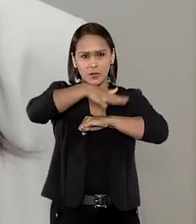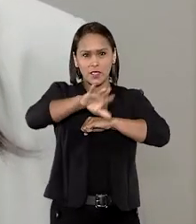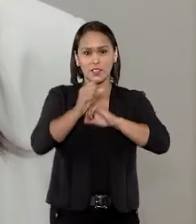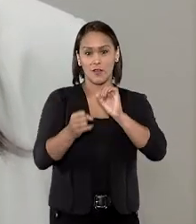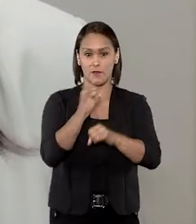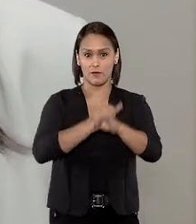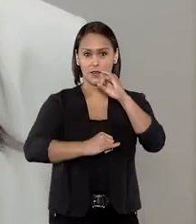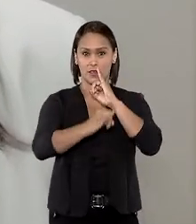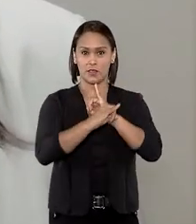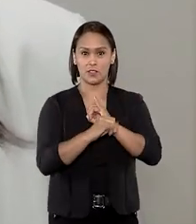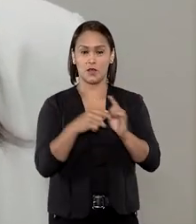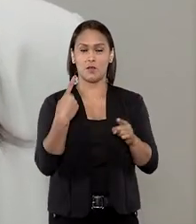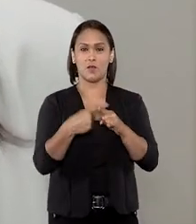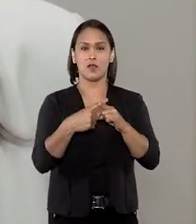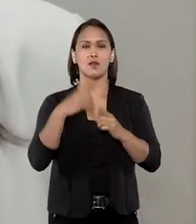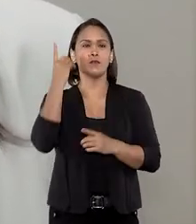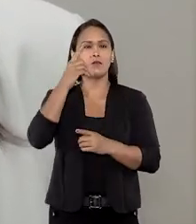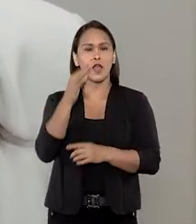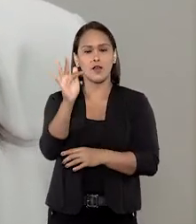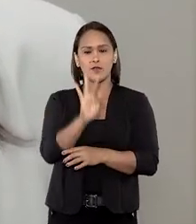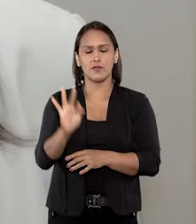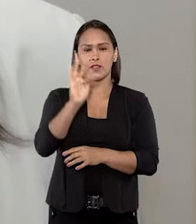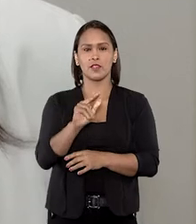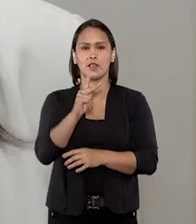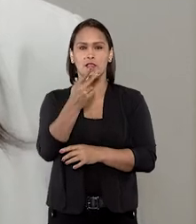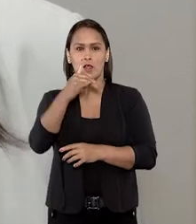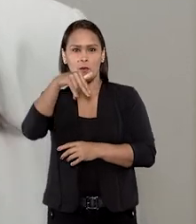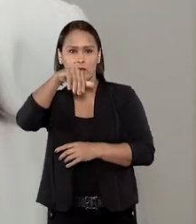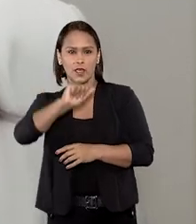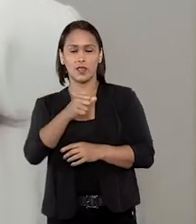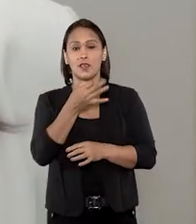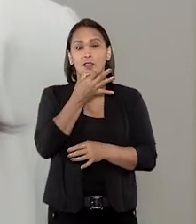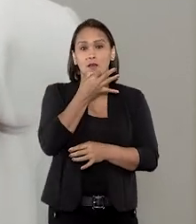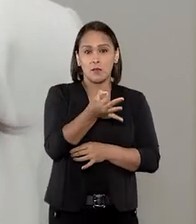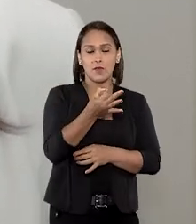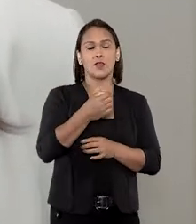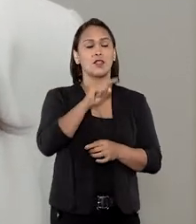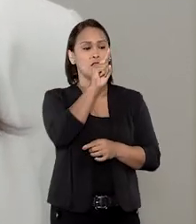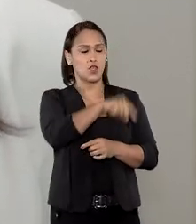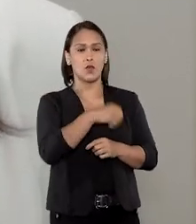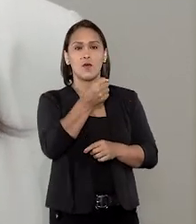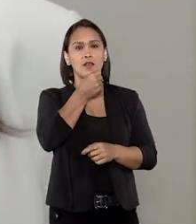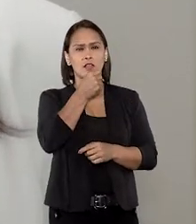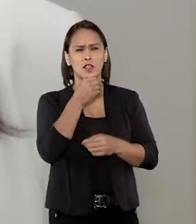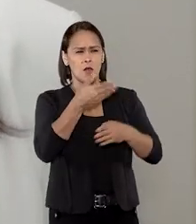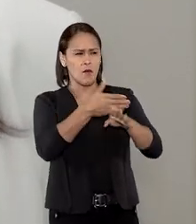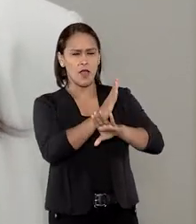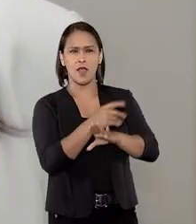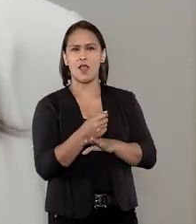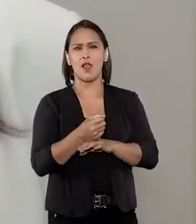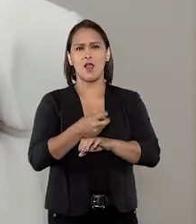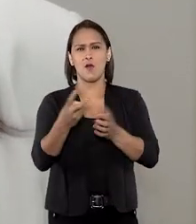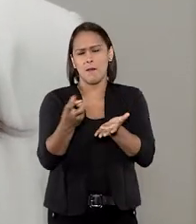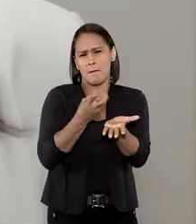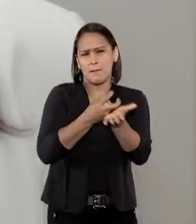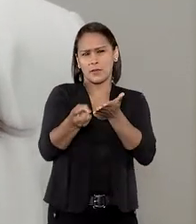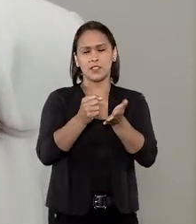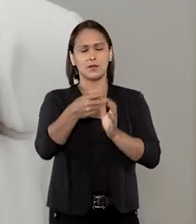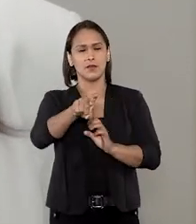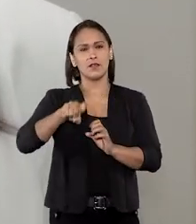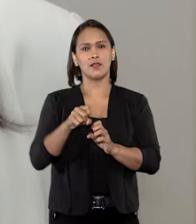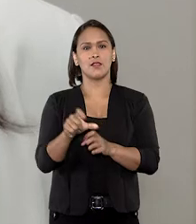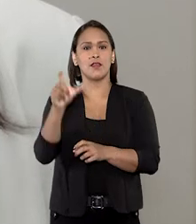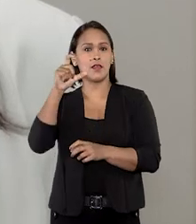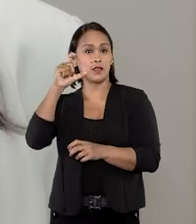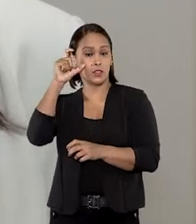publicações feitas na internet pelo deputado federal Kim Kataguiri, que sugerem que o artista teria sido favorável ao impeachment da ex-presidente